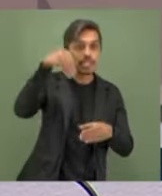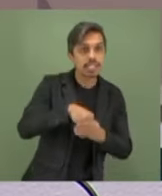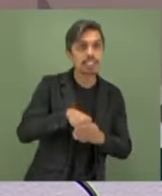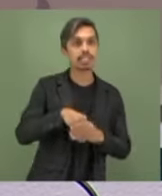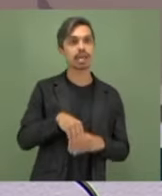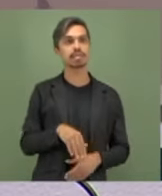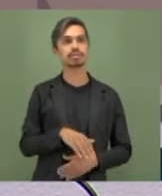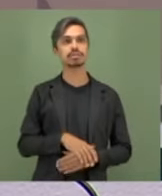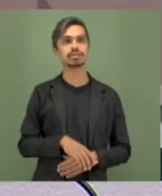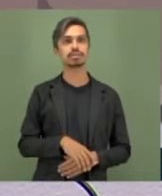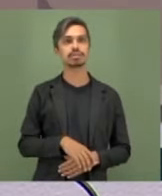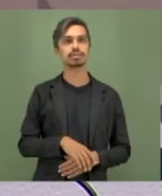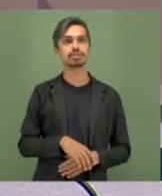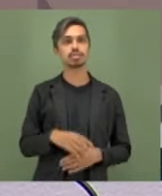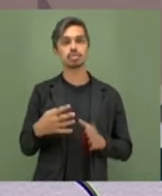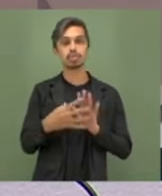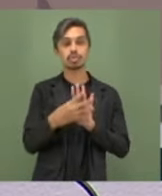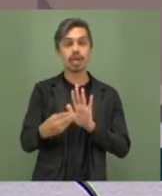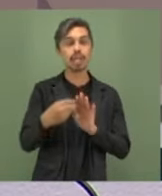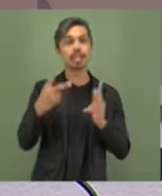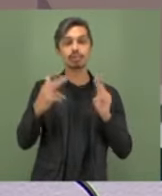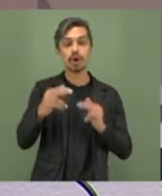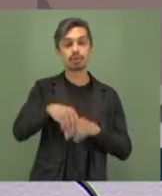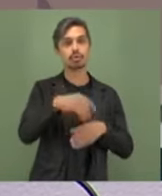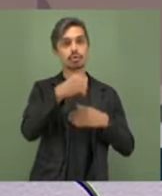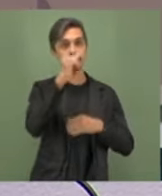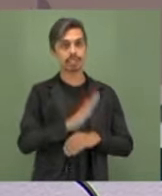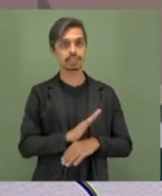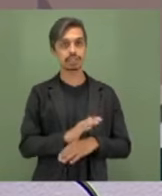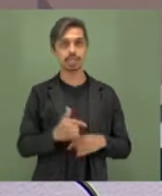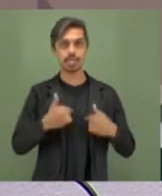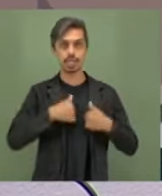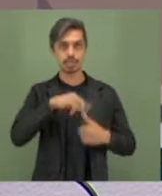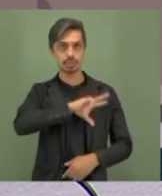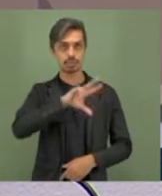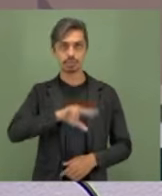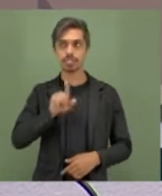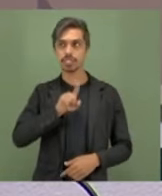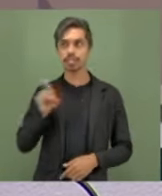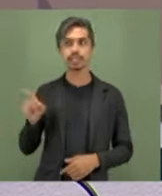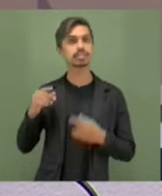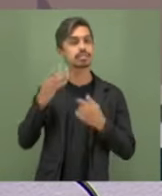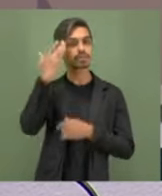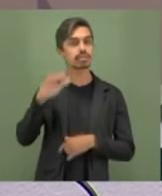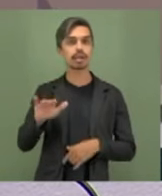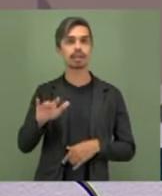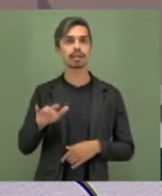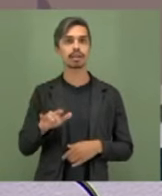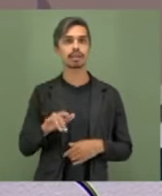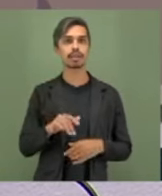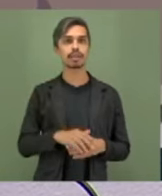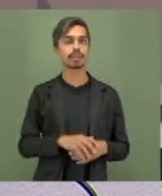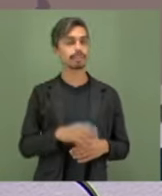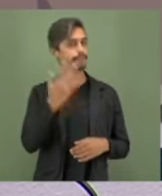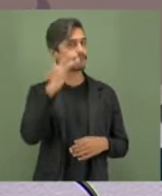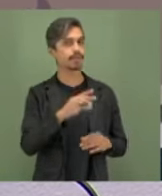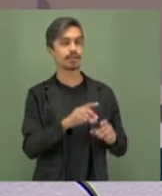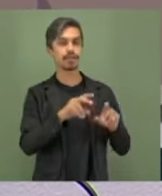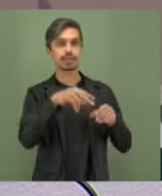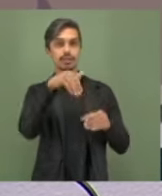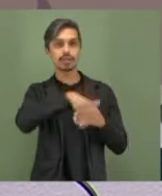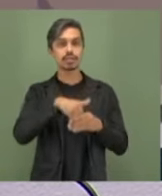brasileiro. Precisavam de que se fosse eu a explicar-lhes isso, um português, eles não sabem isso. Eles não sabem que as urnas eletrónicas só são